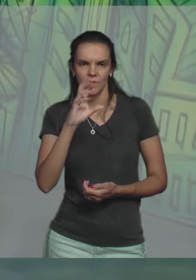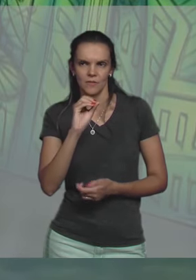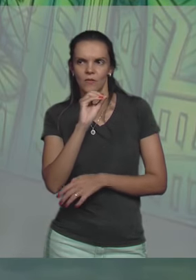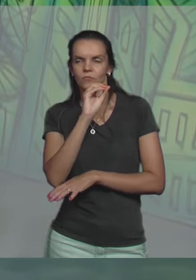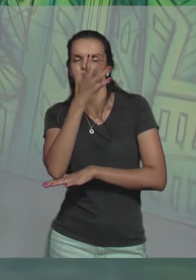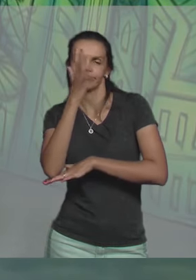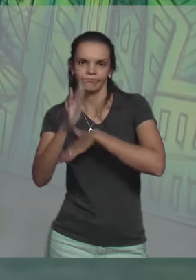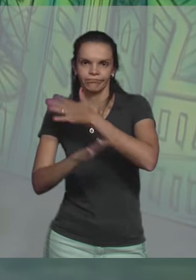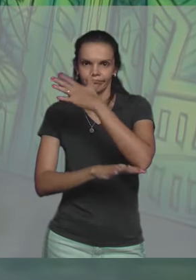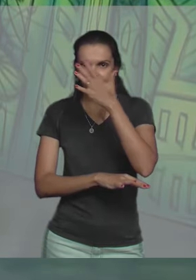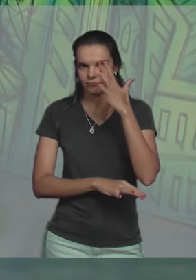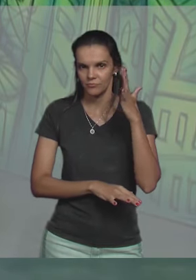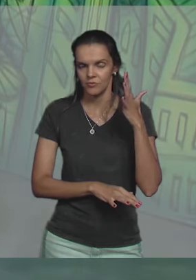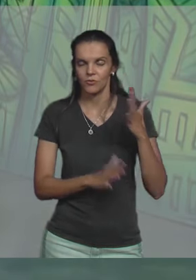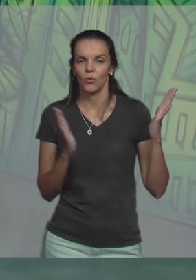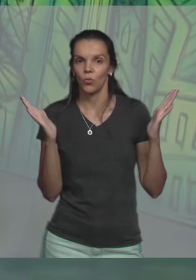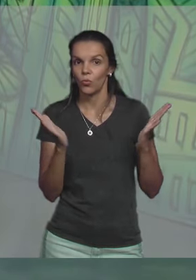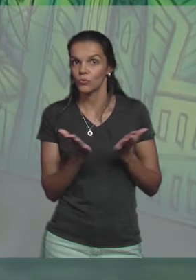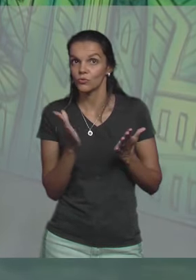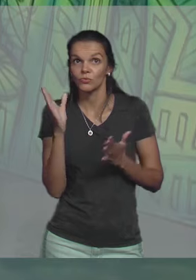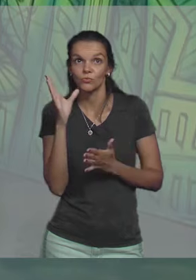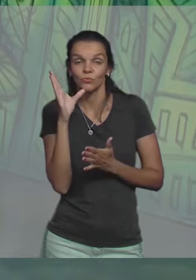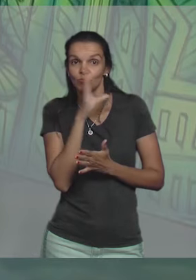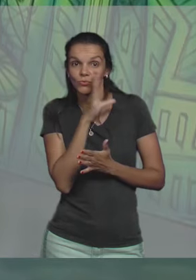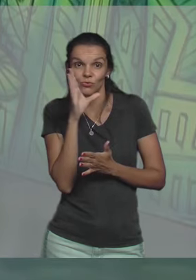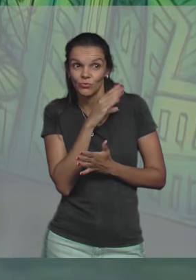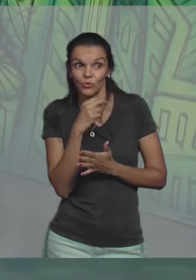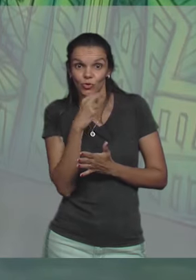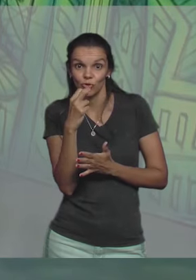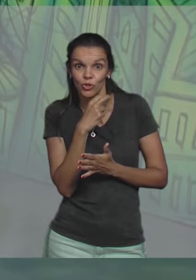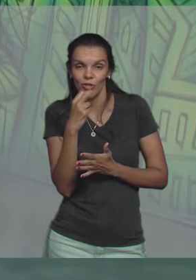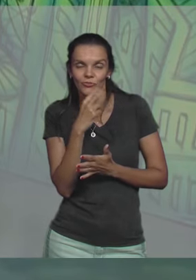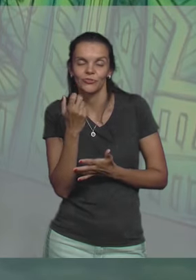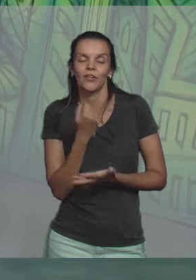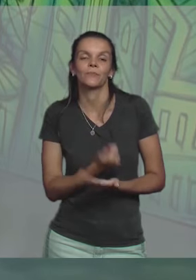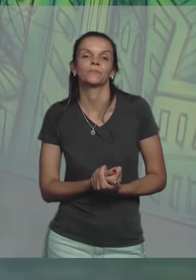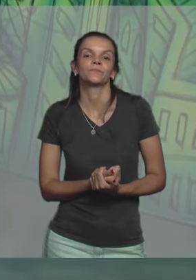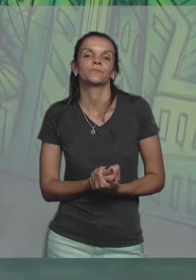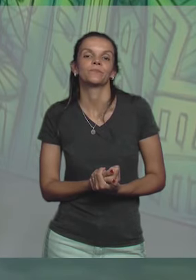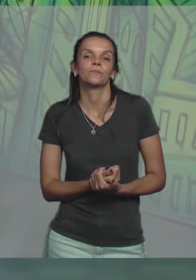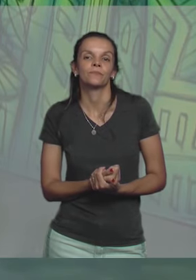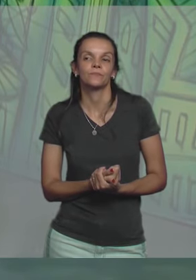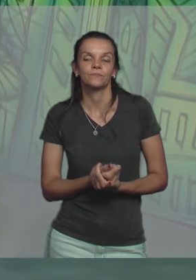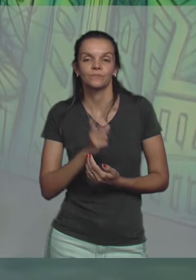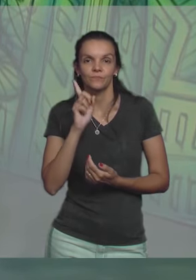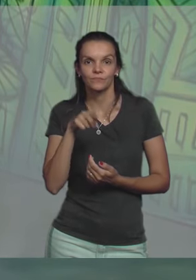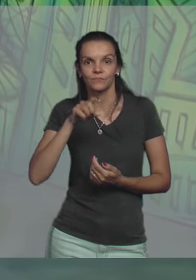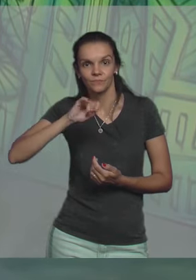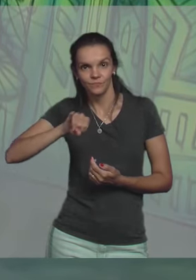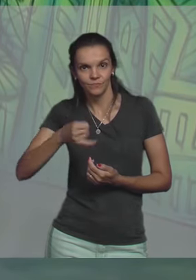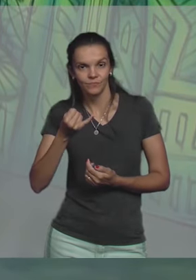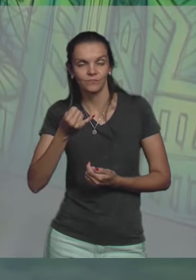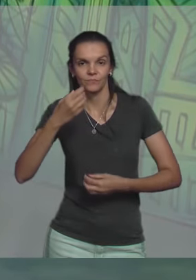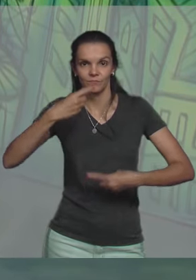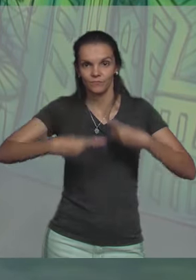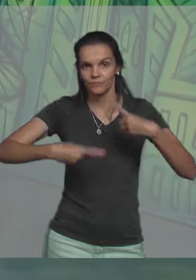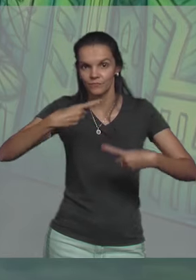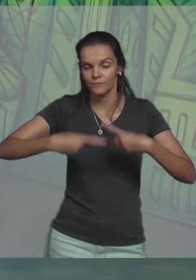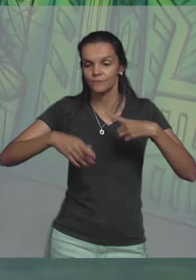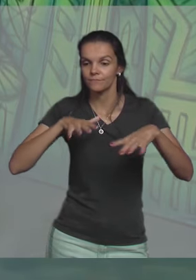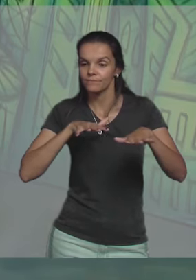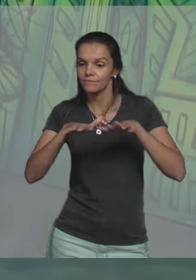ela está urgente, né? Eu vejo pouco debate em cima dela. Isso é uma oportunidade para a gente discutir a